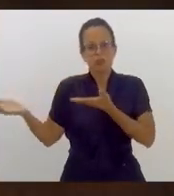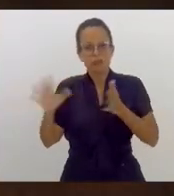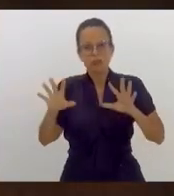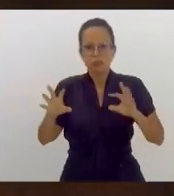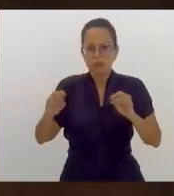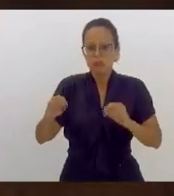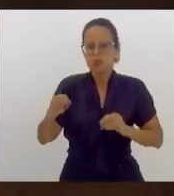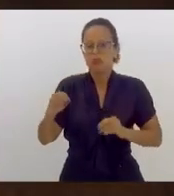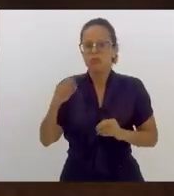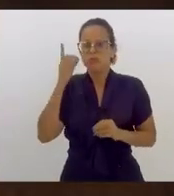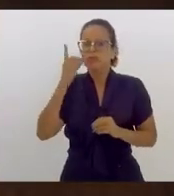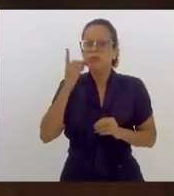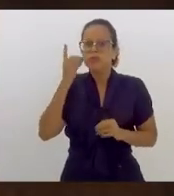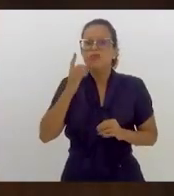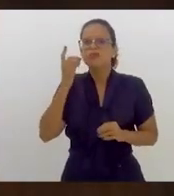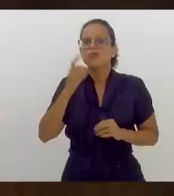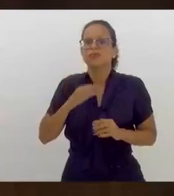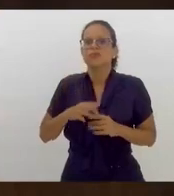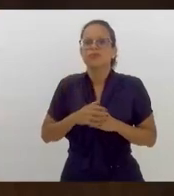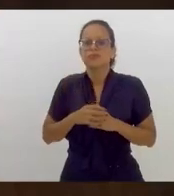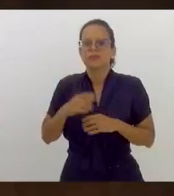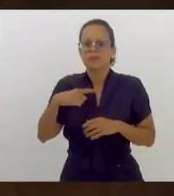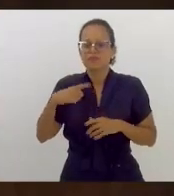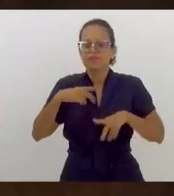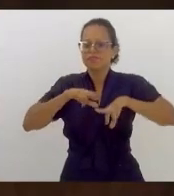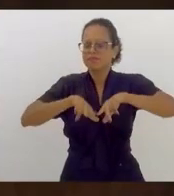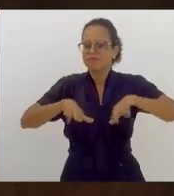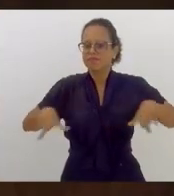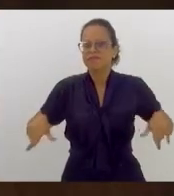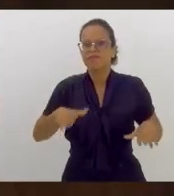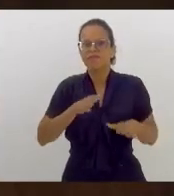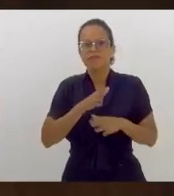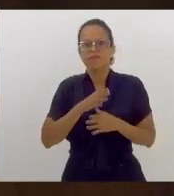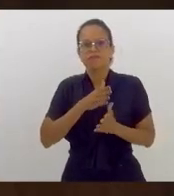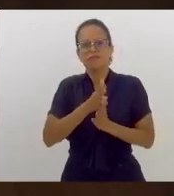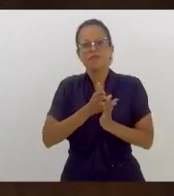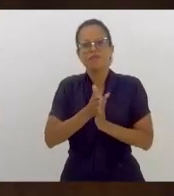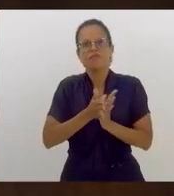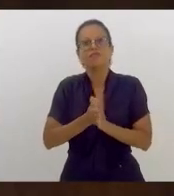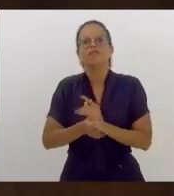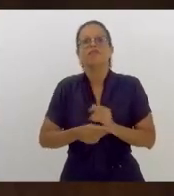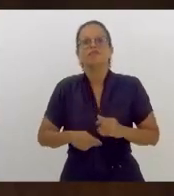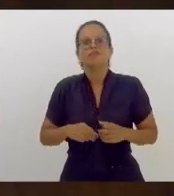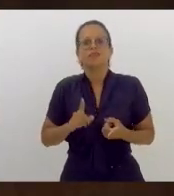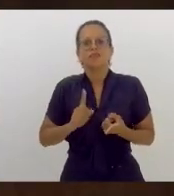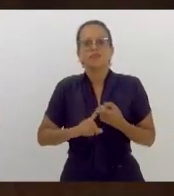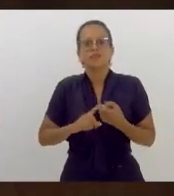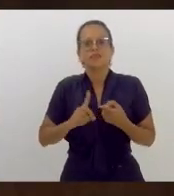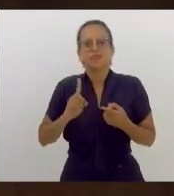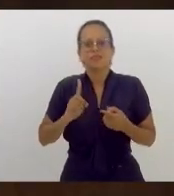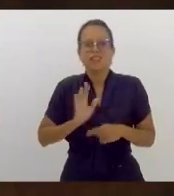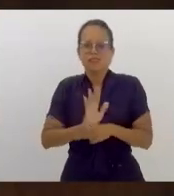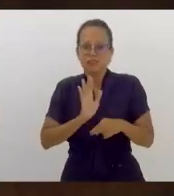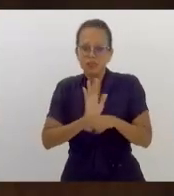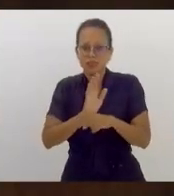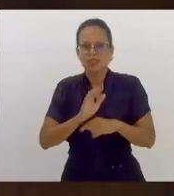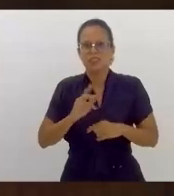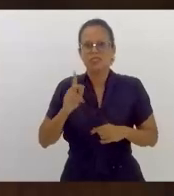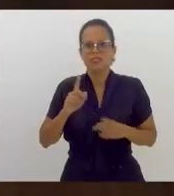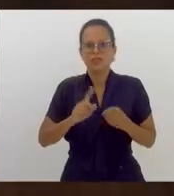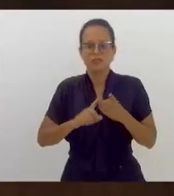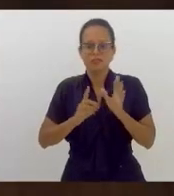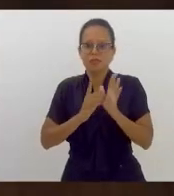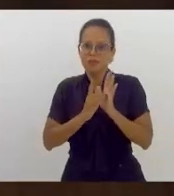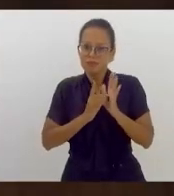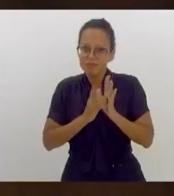e deputadas. Está tendo diversas atividades, a nossa defensoria aqui, há também o DETRAN, e